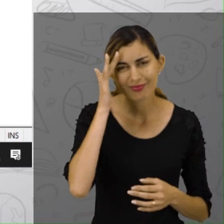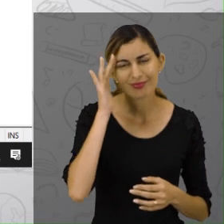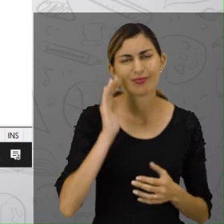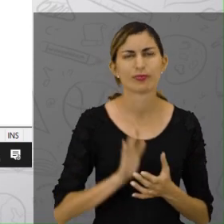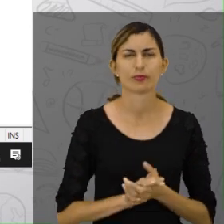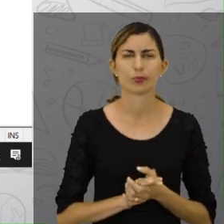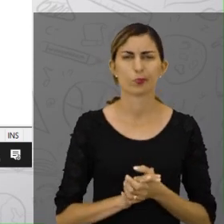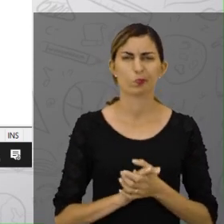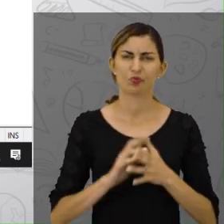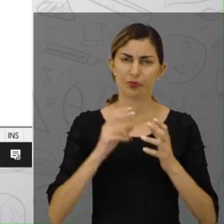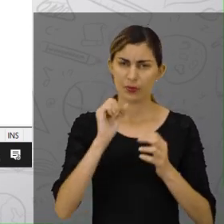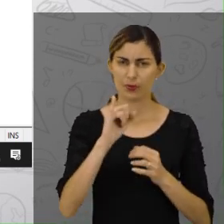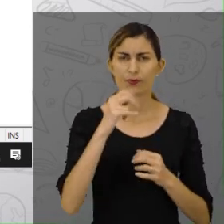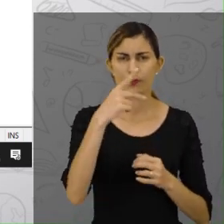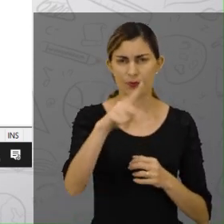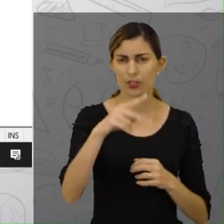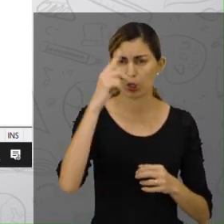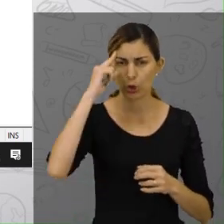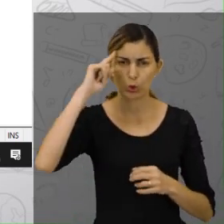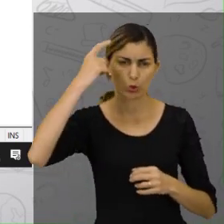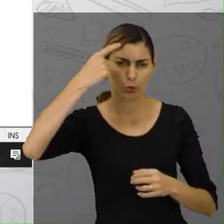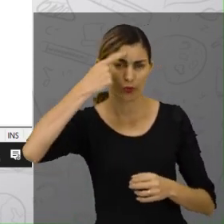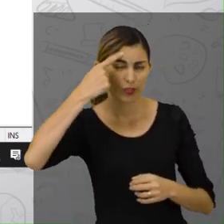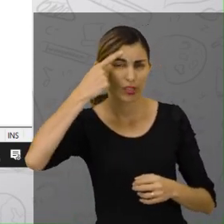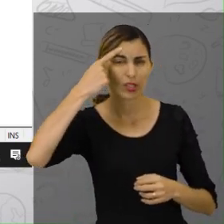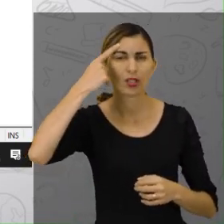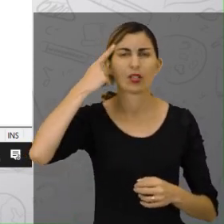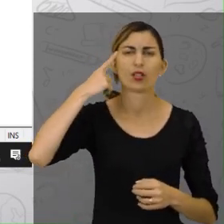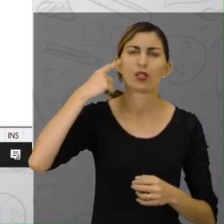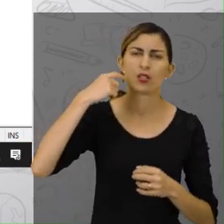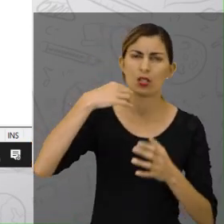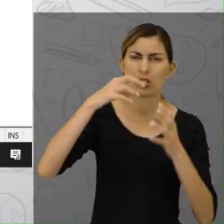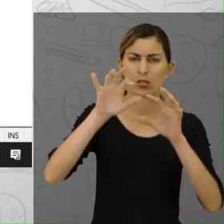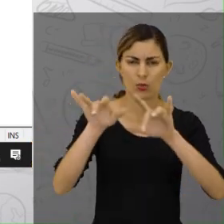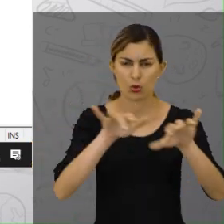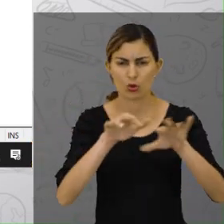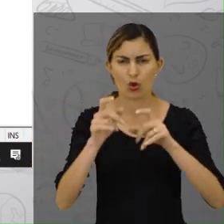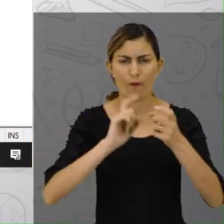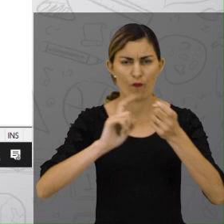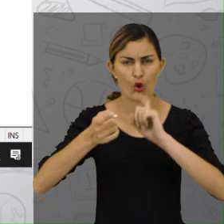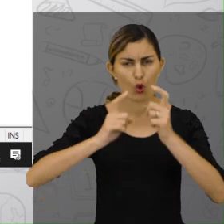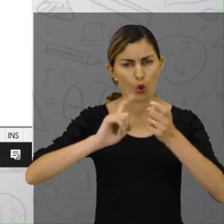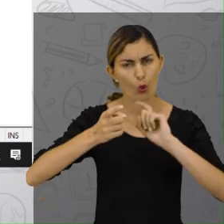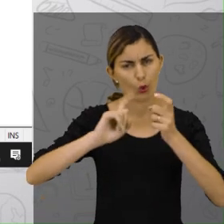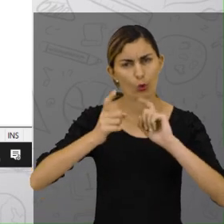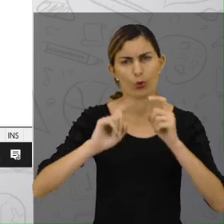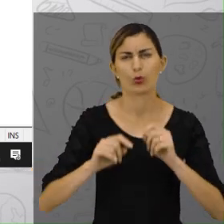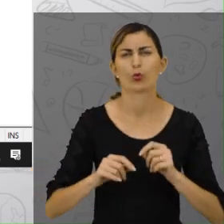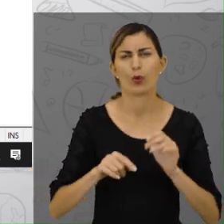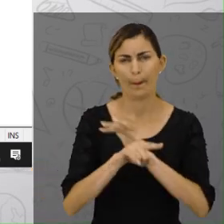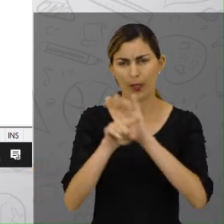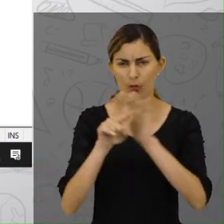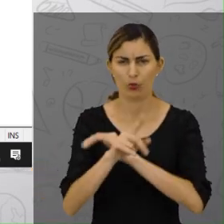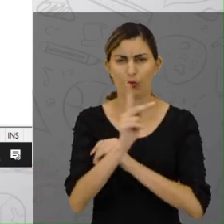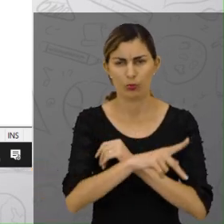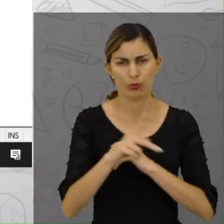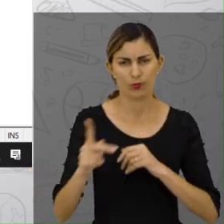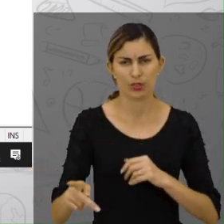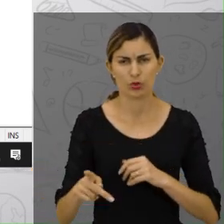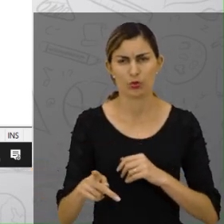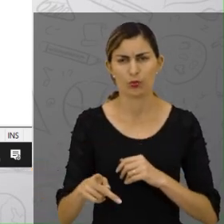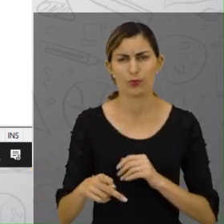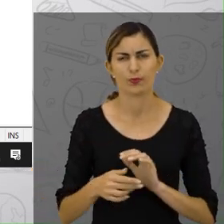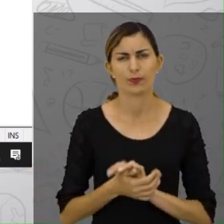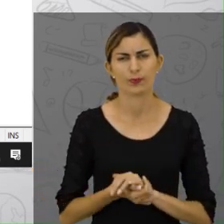Compreendeu? Se você ficou com alguma dúvida, acesse o fórum e pergunte ao